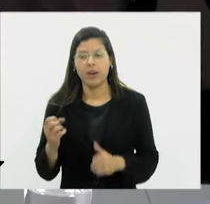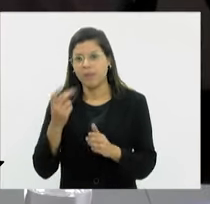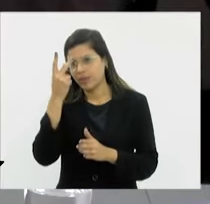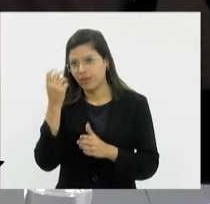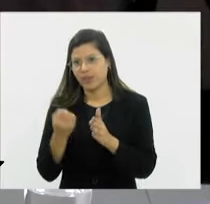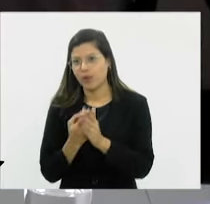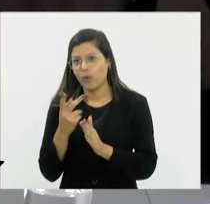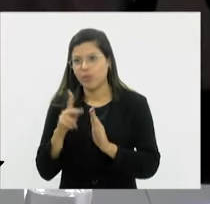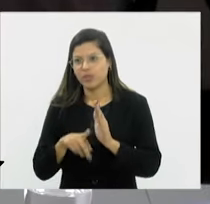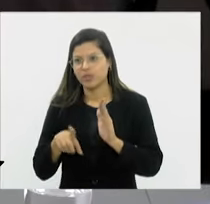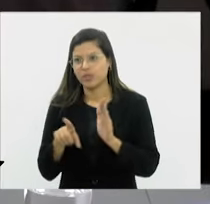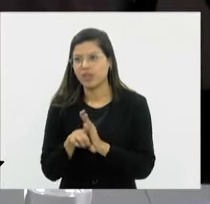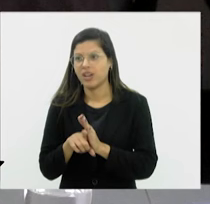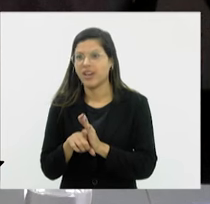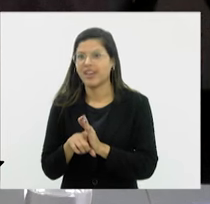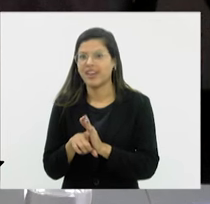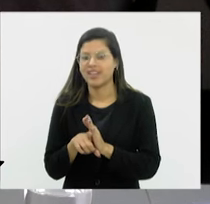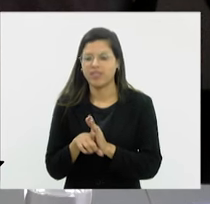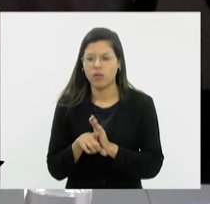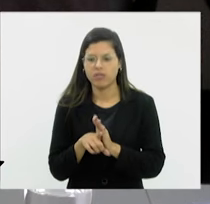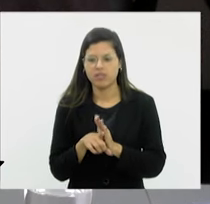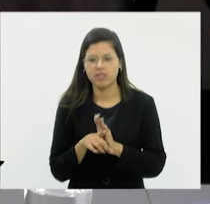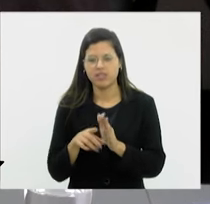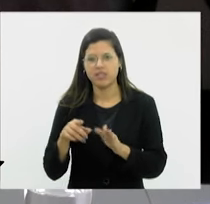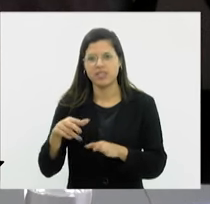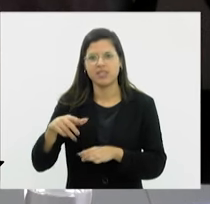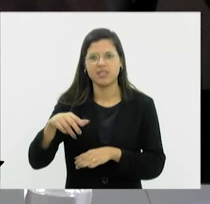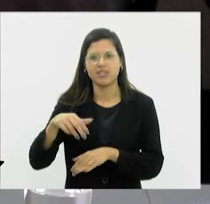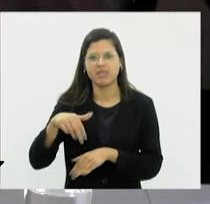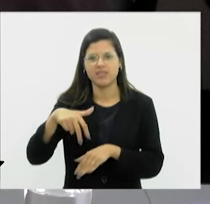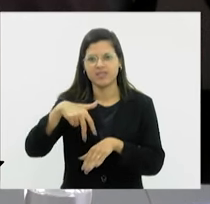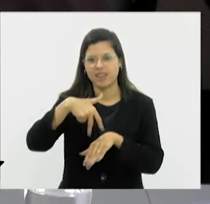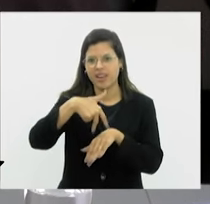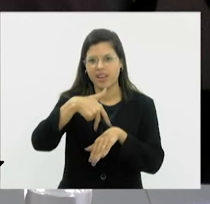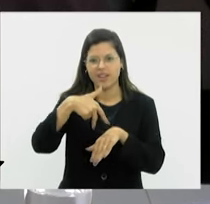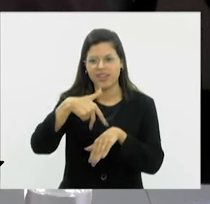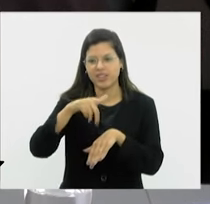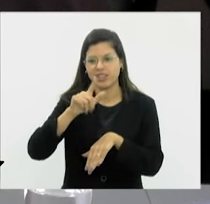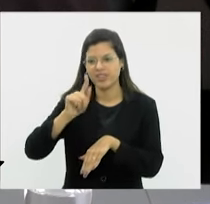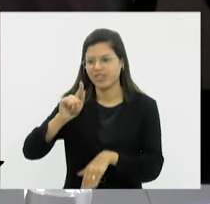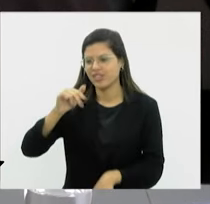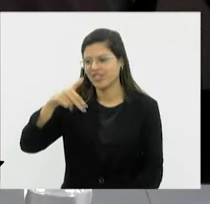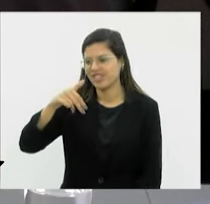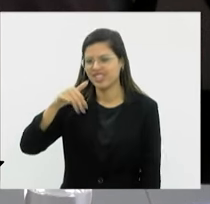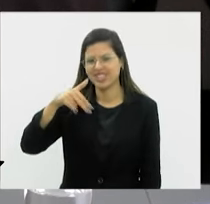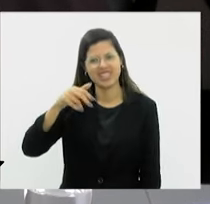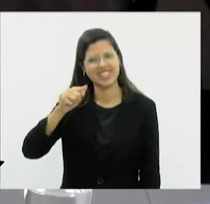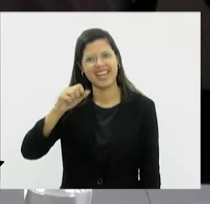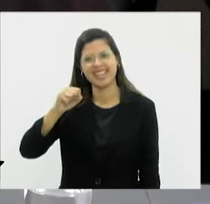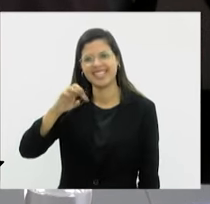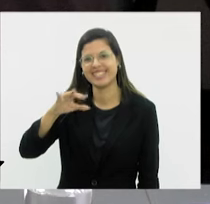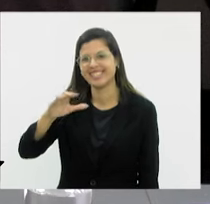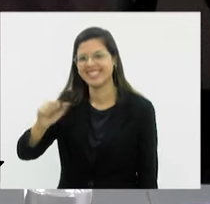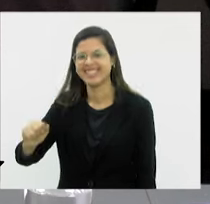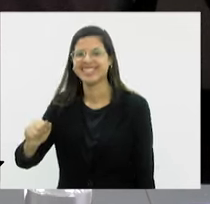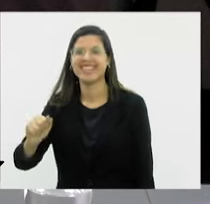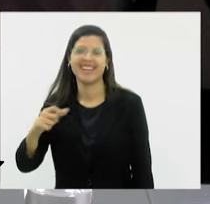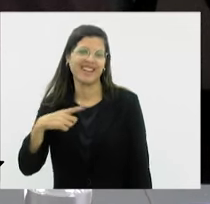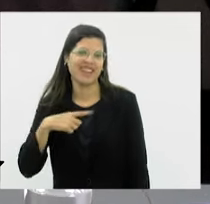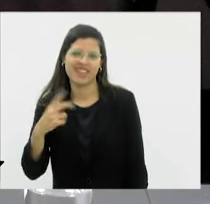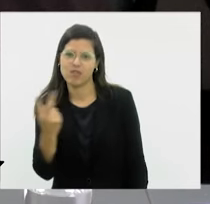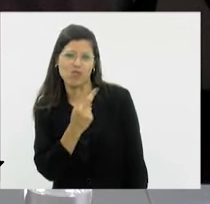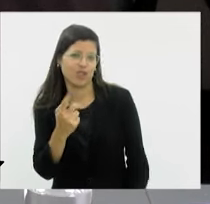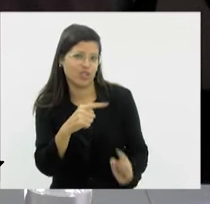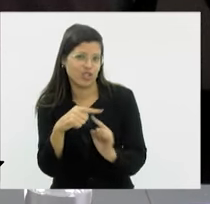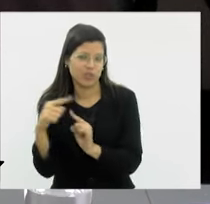se me permite uma comparação, é ginástica rítmica e ginástica olímpica. São coisas totalmente distintas de um lato senso ginástica. Eu não estou discordando